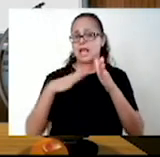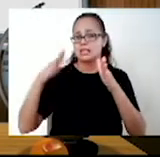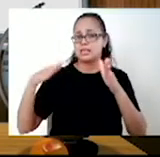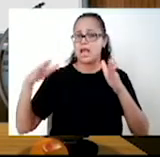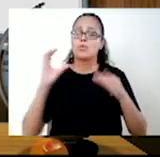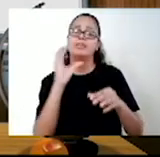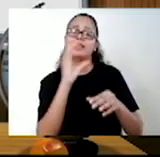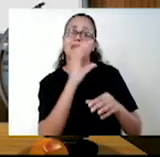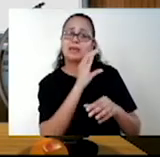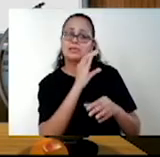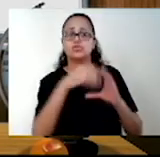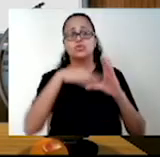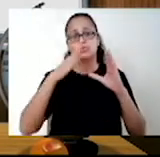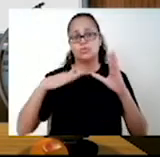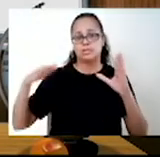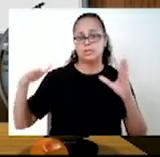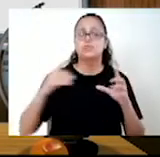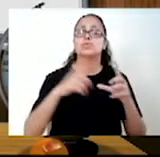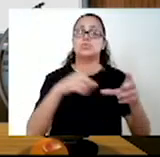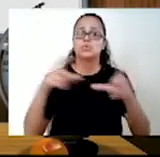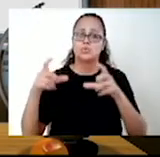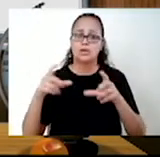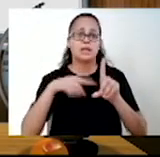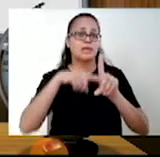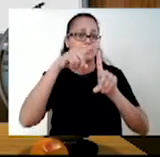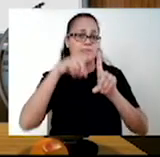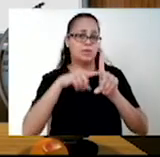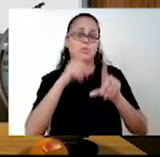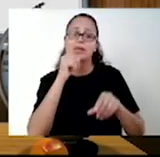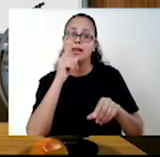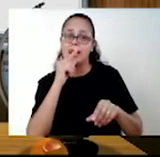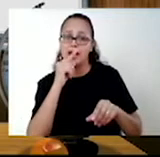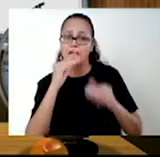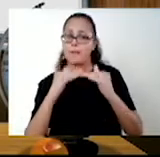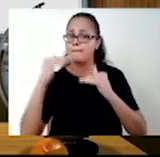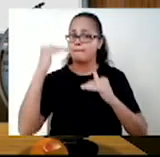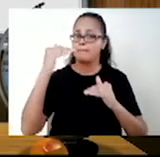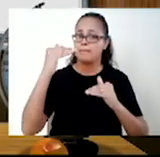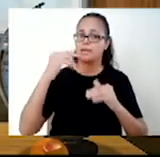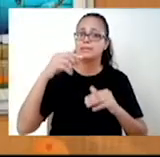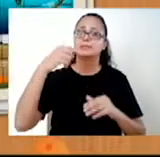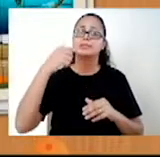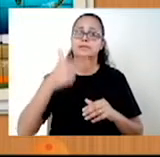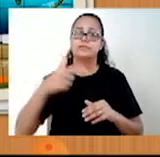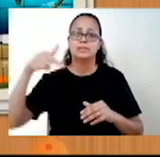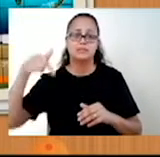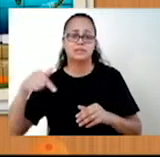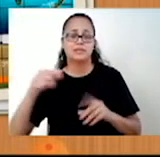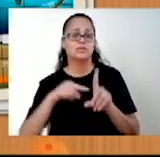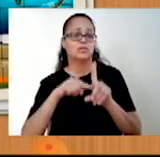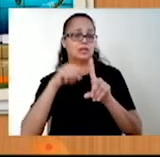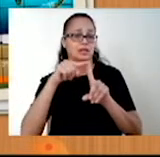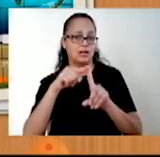quentes dos oceanos, geralmente regiões onde a temperatura superficial da água ultrapassa os 27 graus. O ar aquecido pela